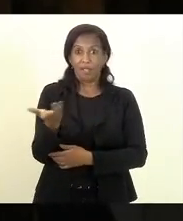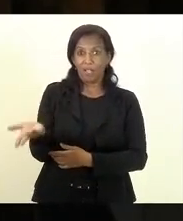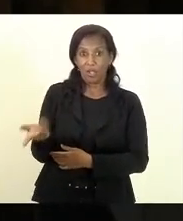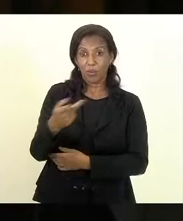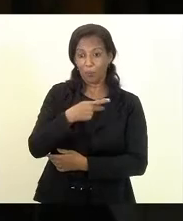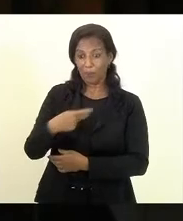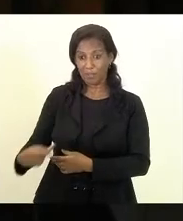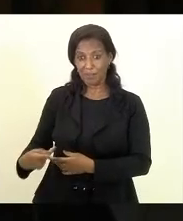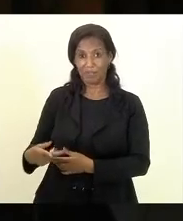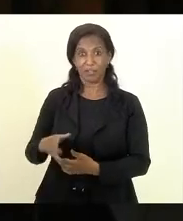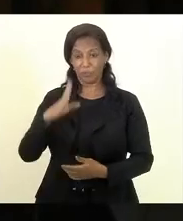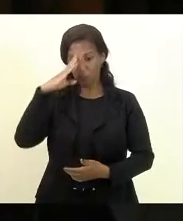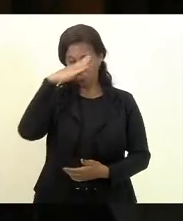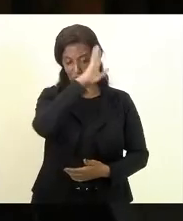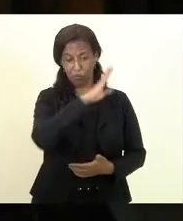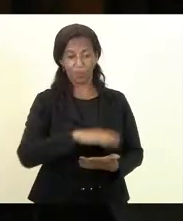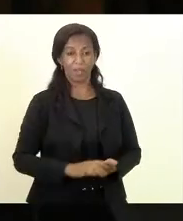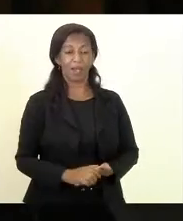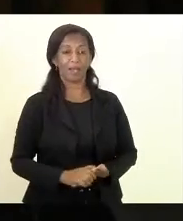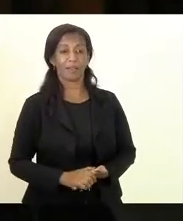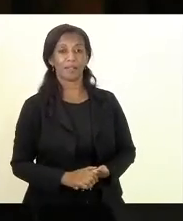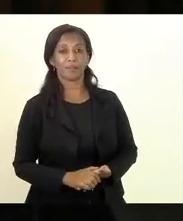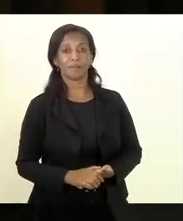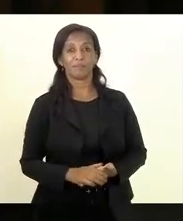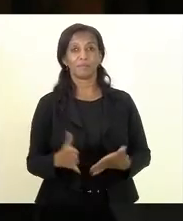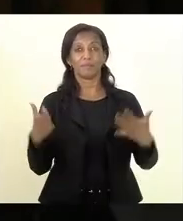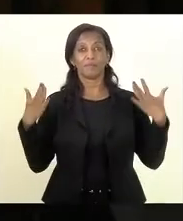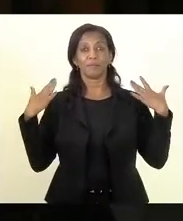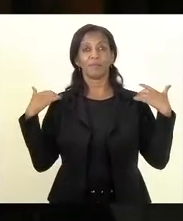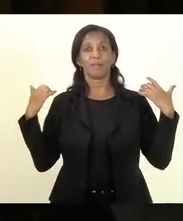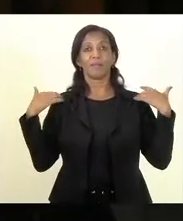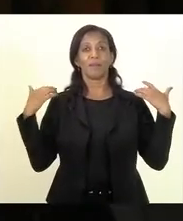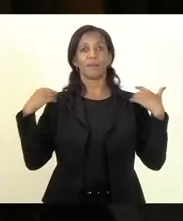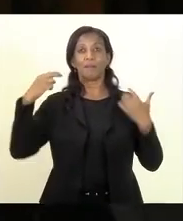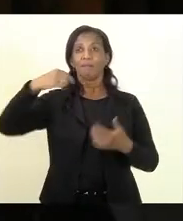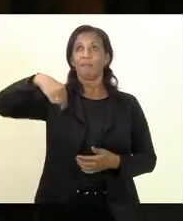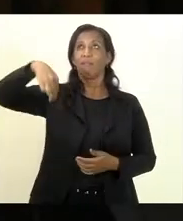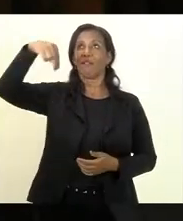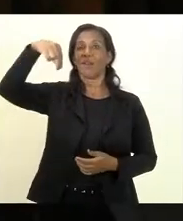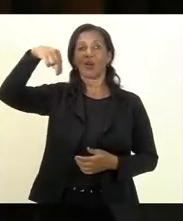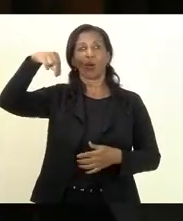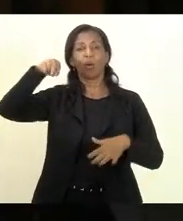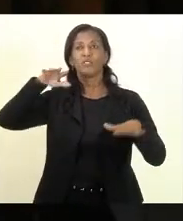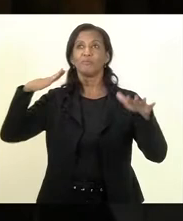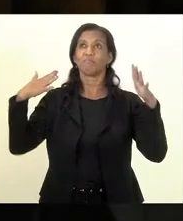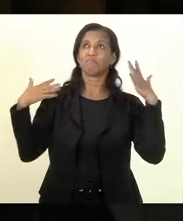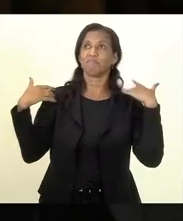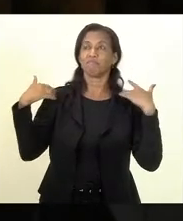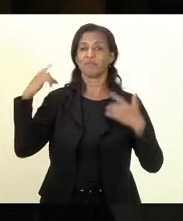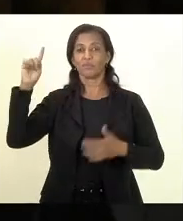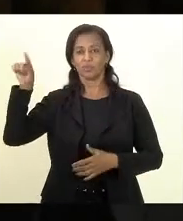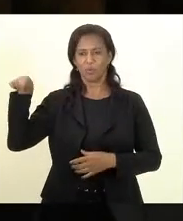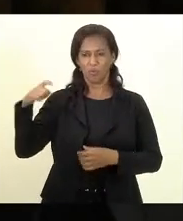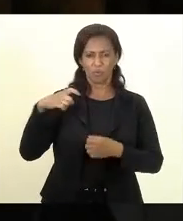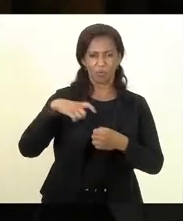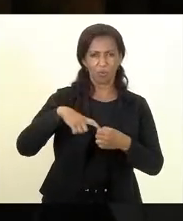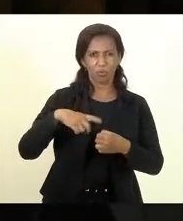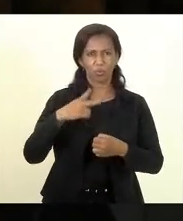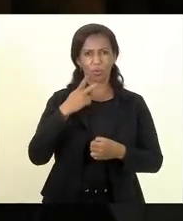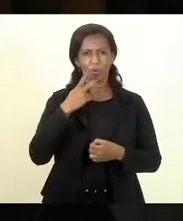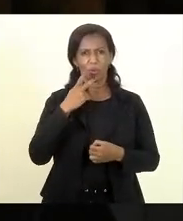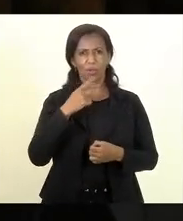nosso país, voltou a dizer que quer caçar dois ministros do Supremo Tribunal Federal.